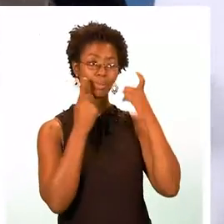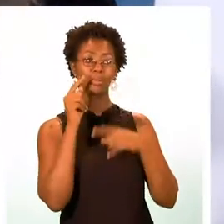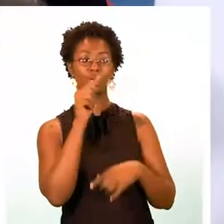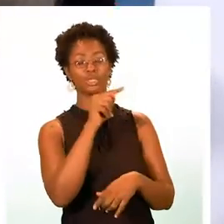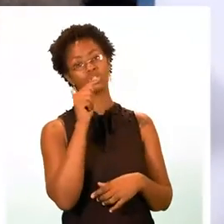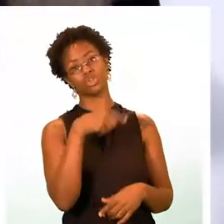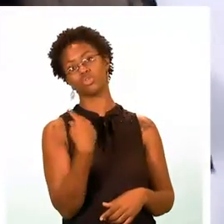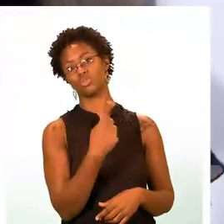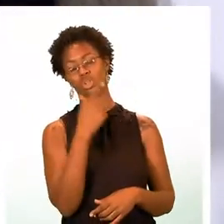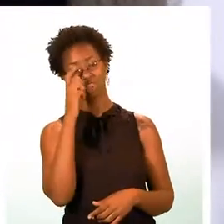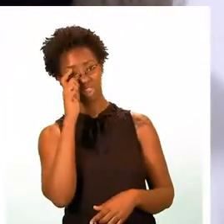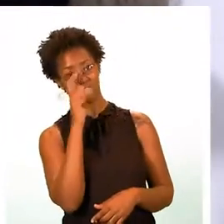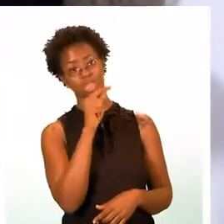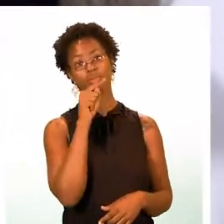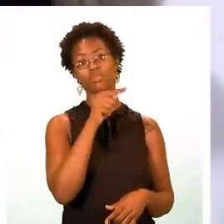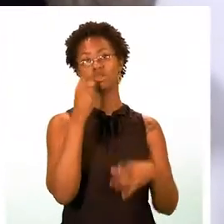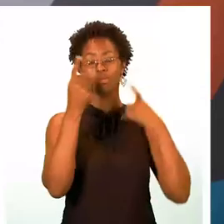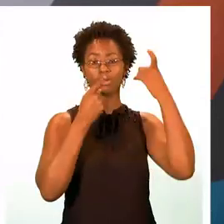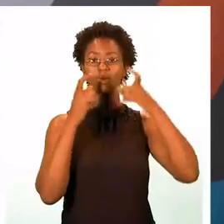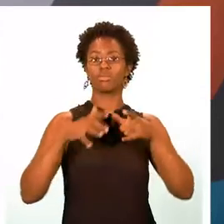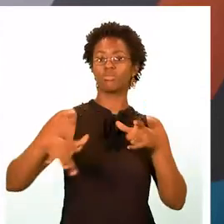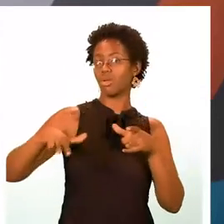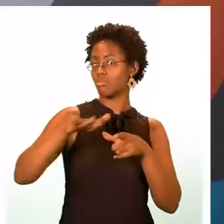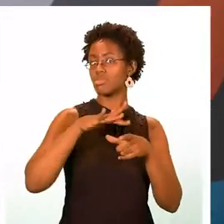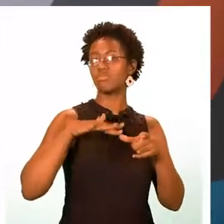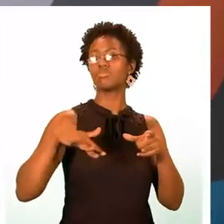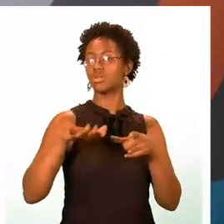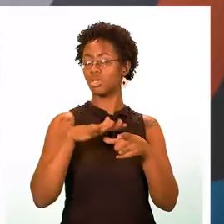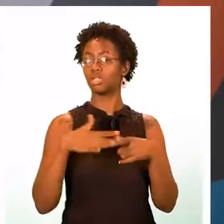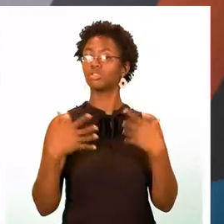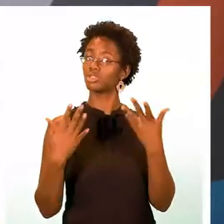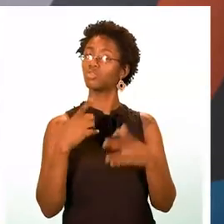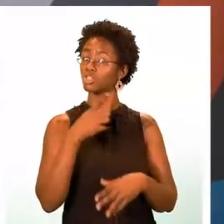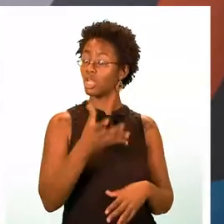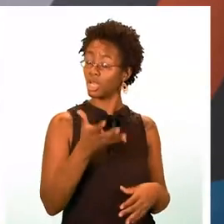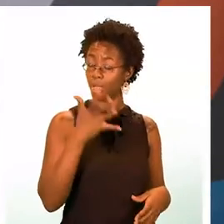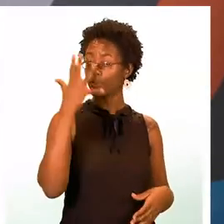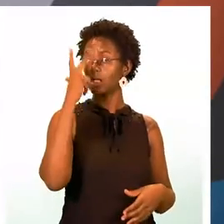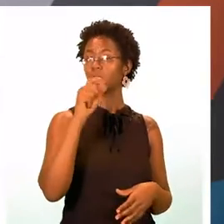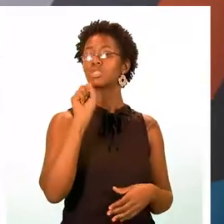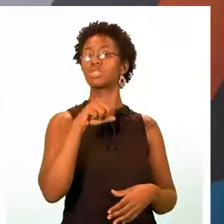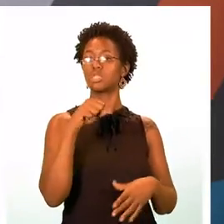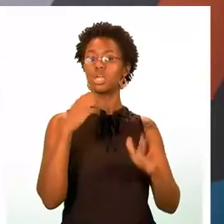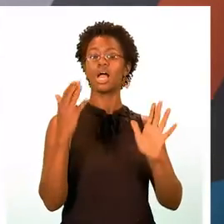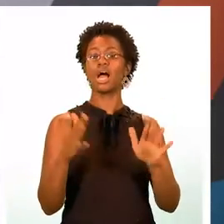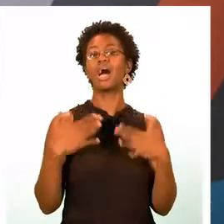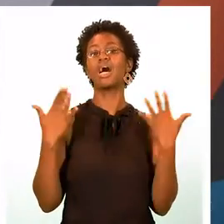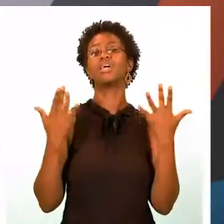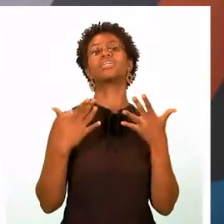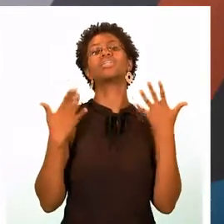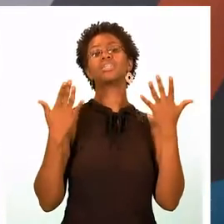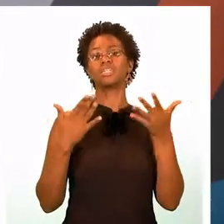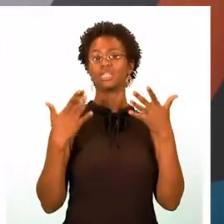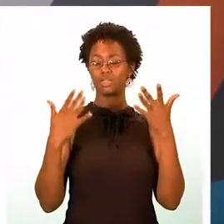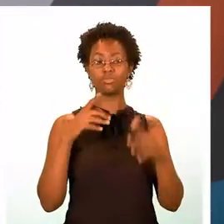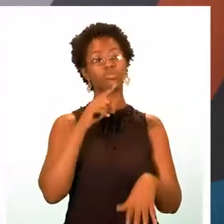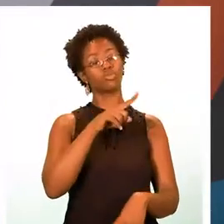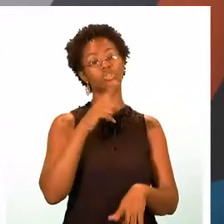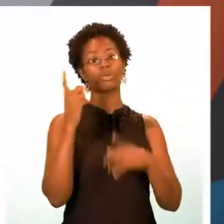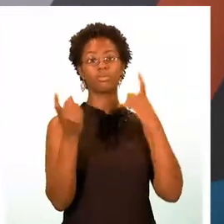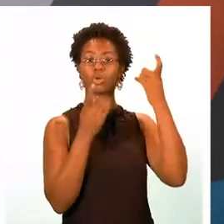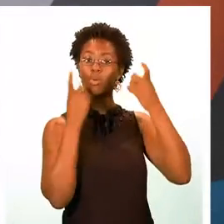sua preocupação. Foi o que nos chamou a atenção de você ser preocupada com o meio ambiente. Quer dizer, você quer a beleza, quer a alegria,